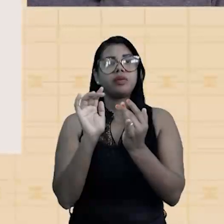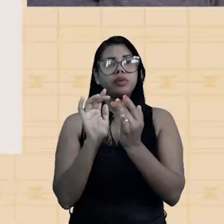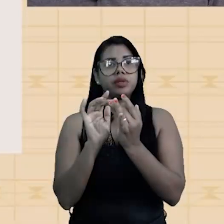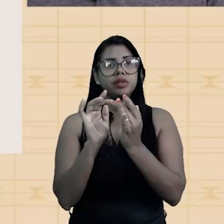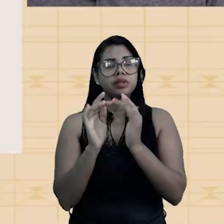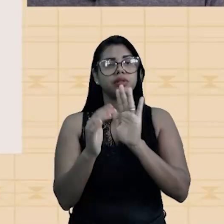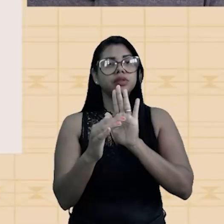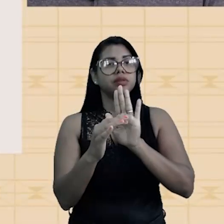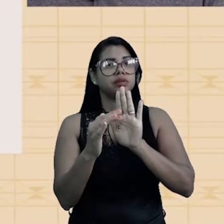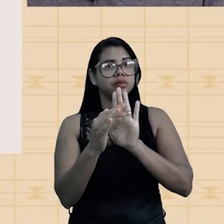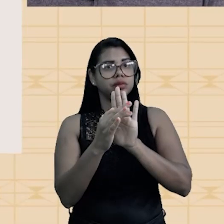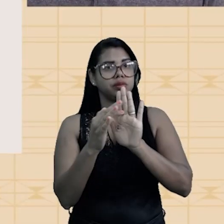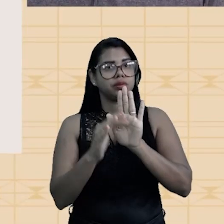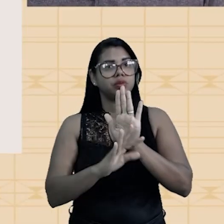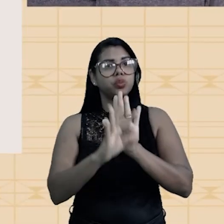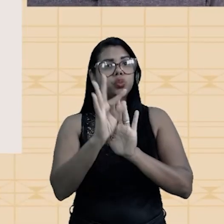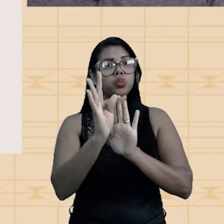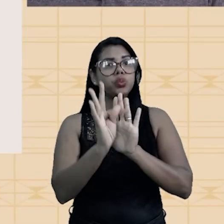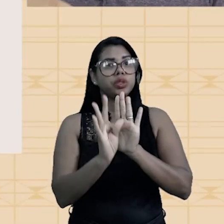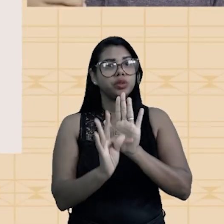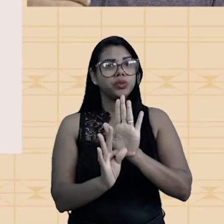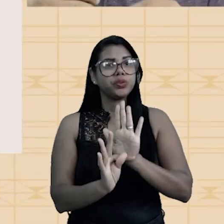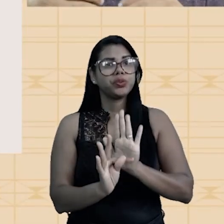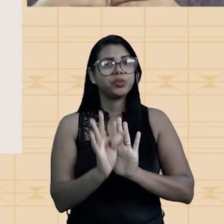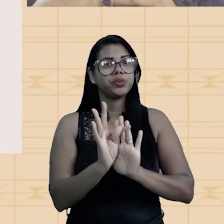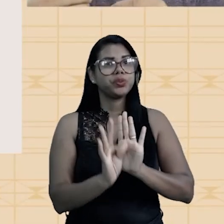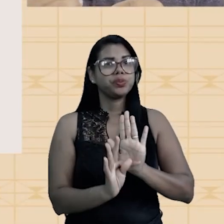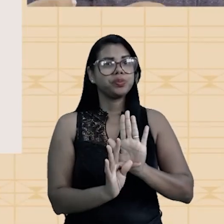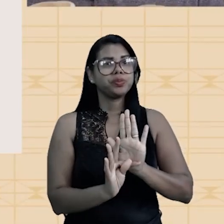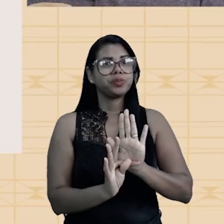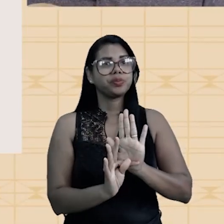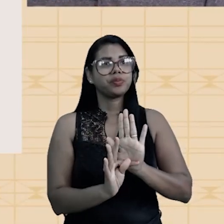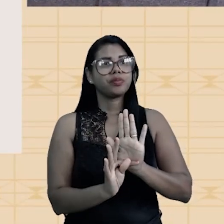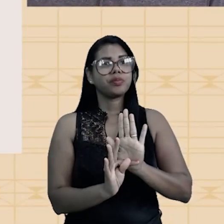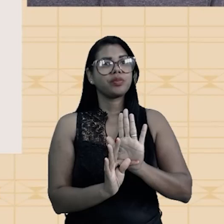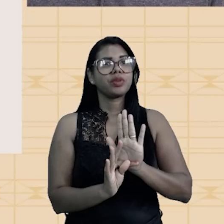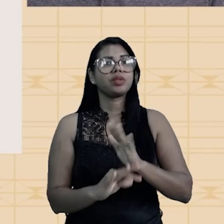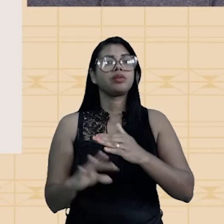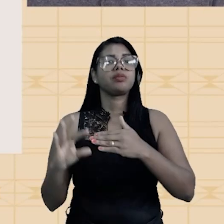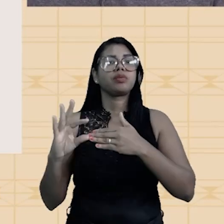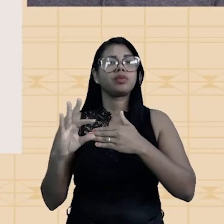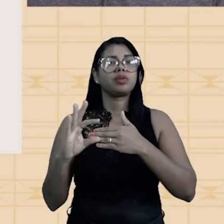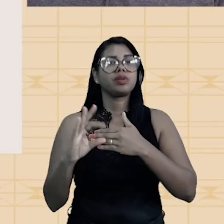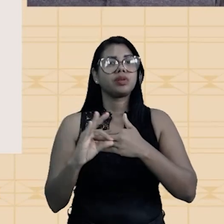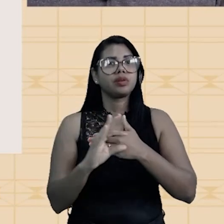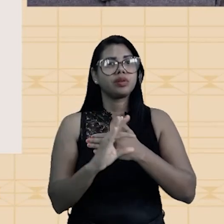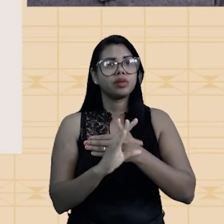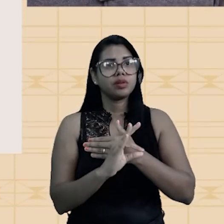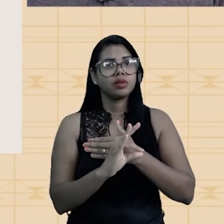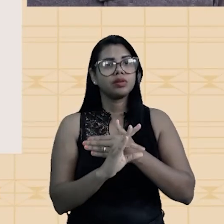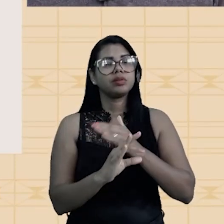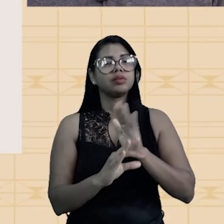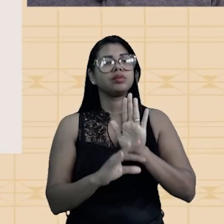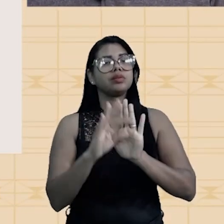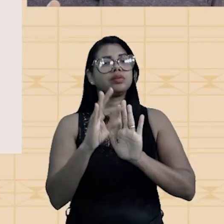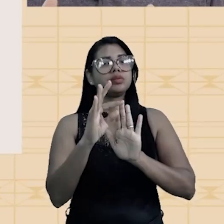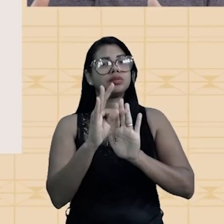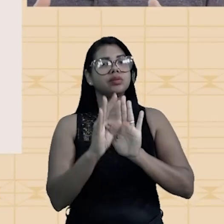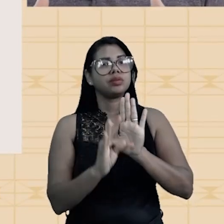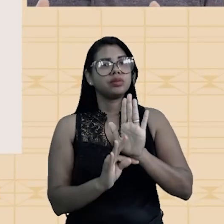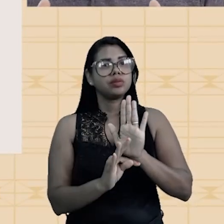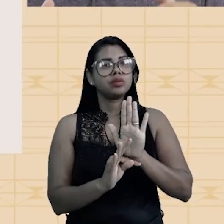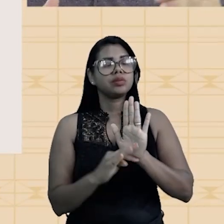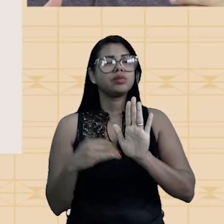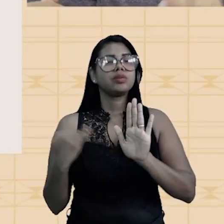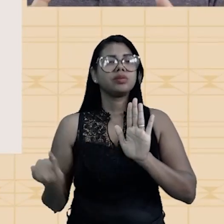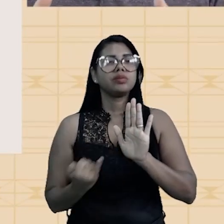externa do texto. Ou seja, esses elementos coesivos aí, eles são extremamente importantes para